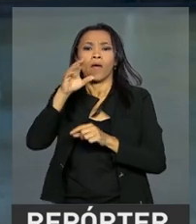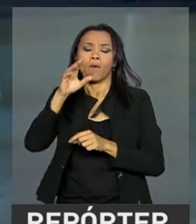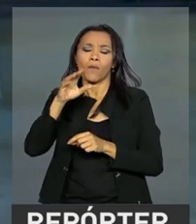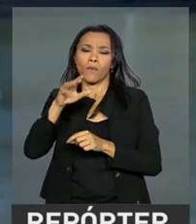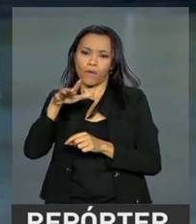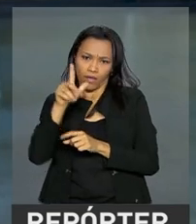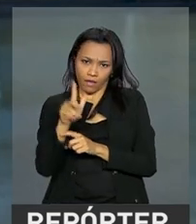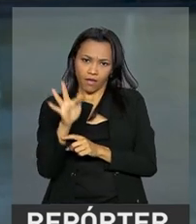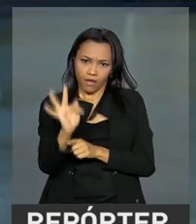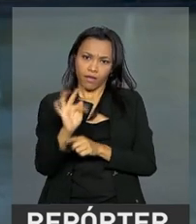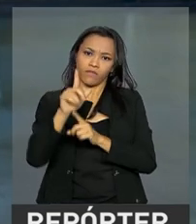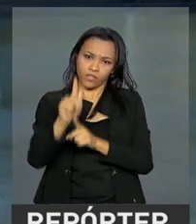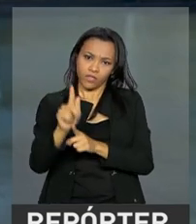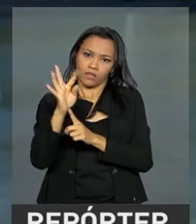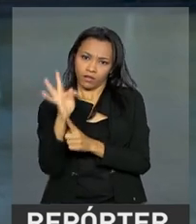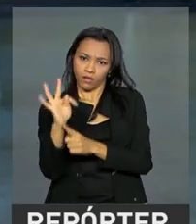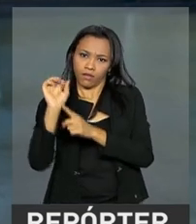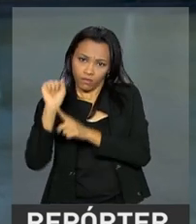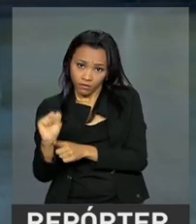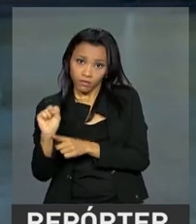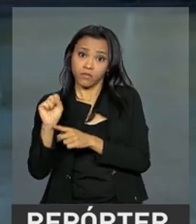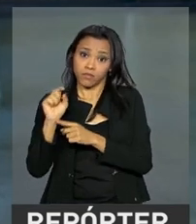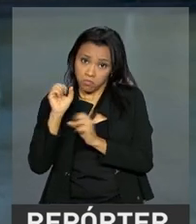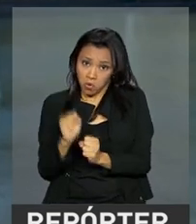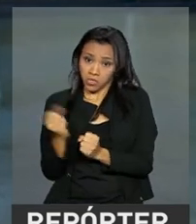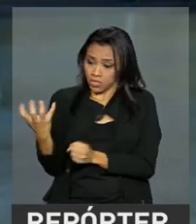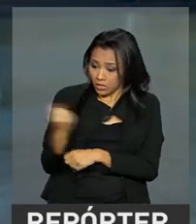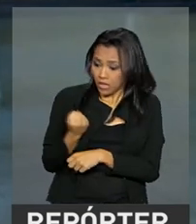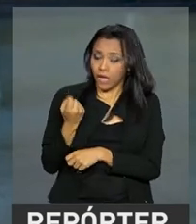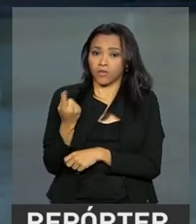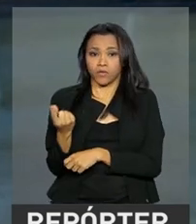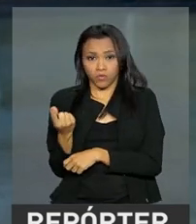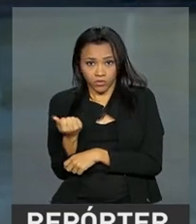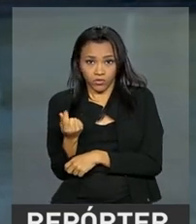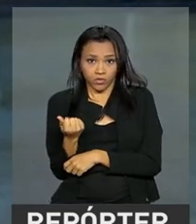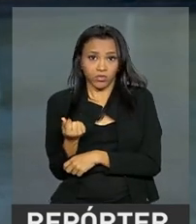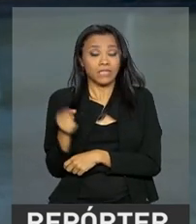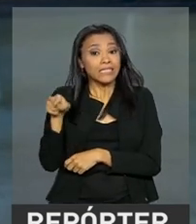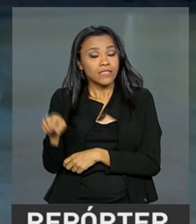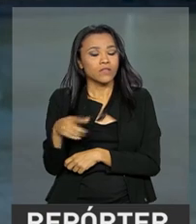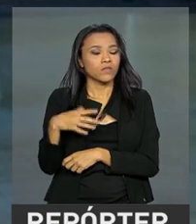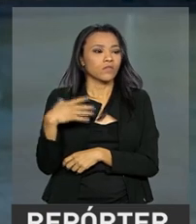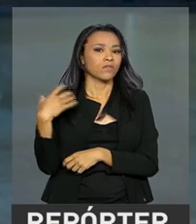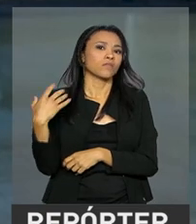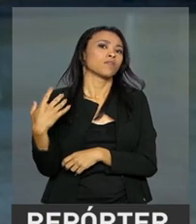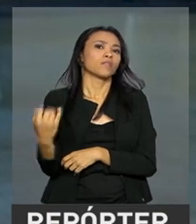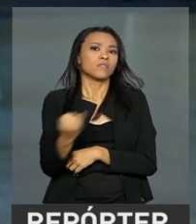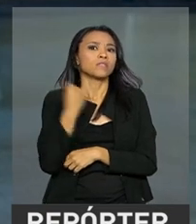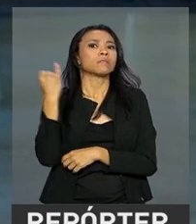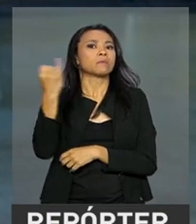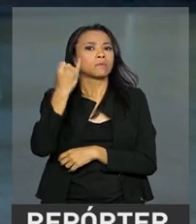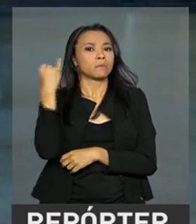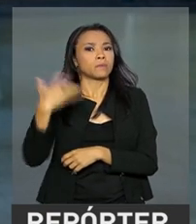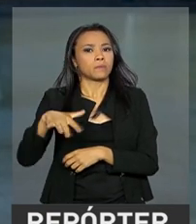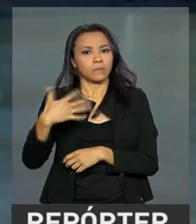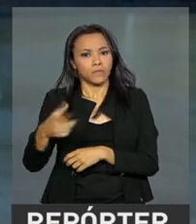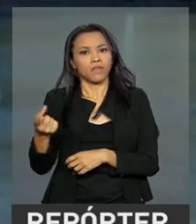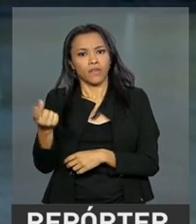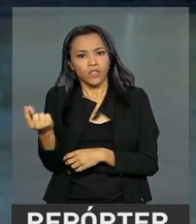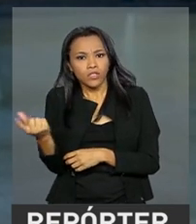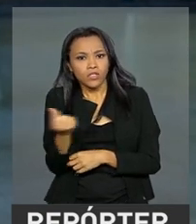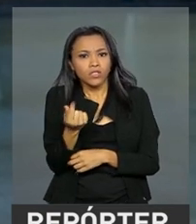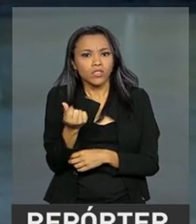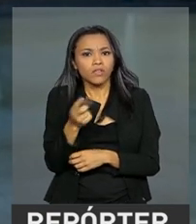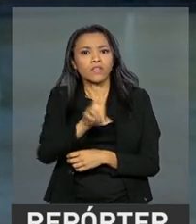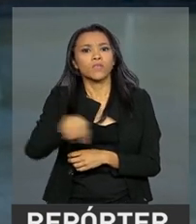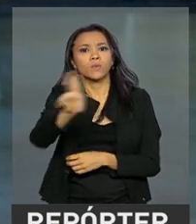aí que poderão ser sacados dessas contas inativas podem representar uma injeção aí que equivale de recursos na economia que